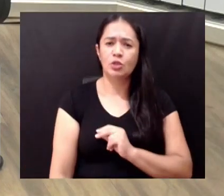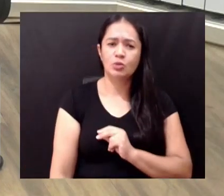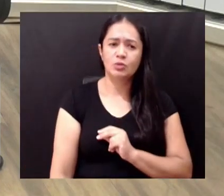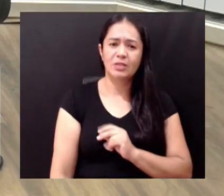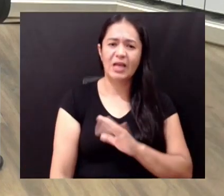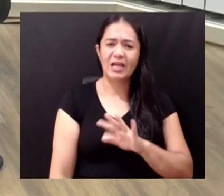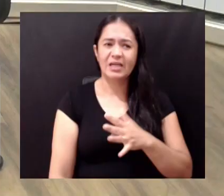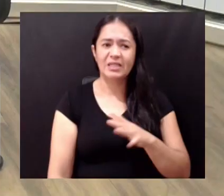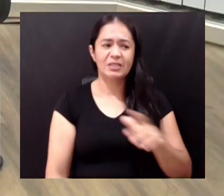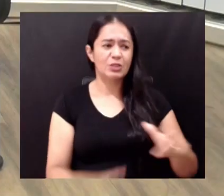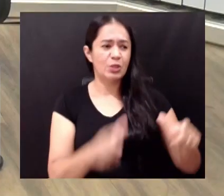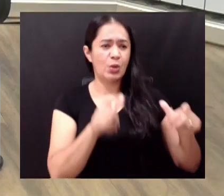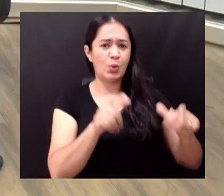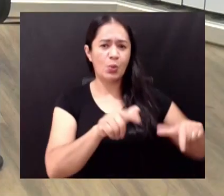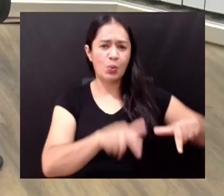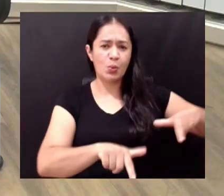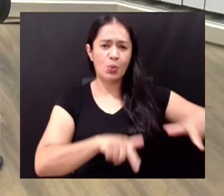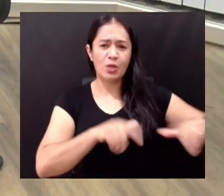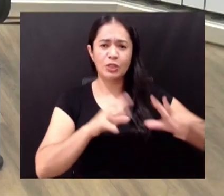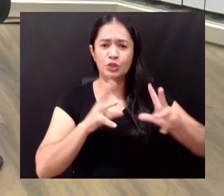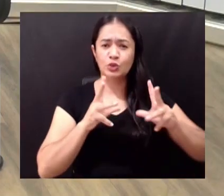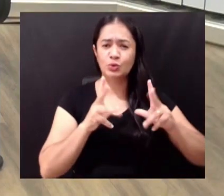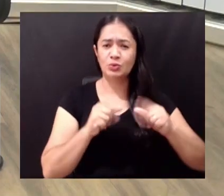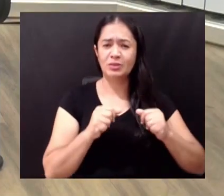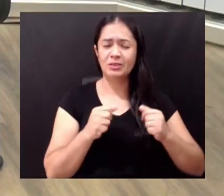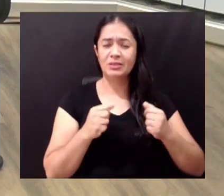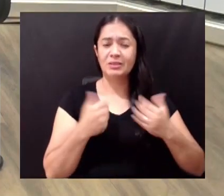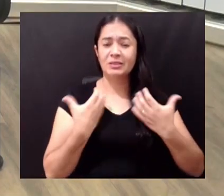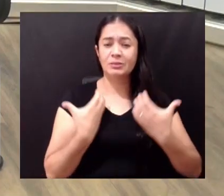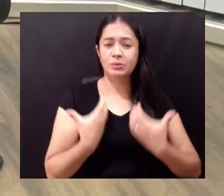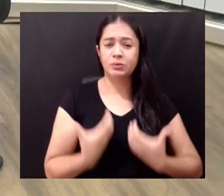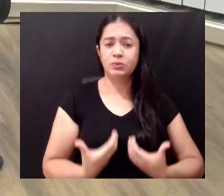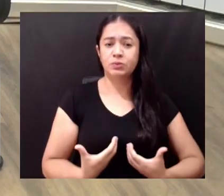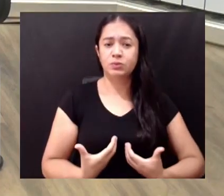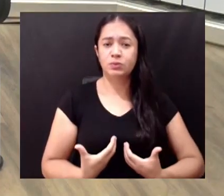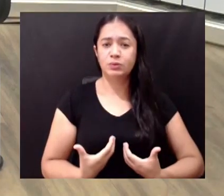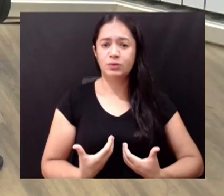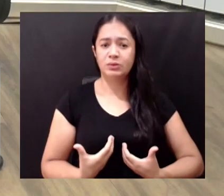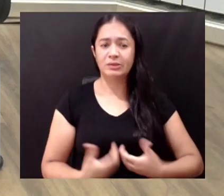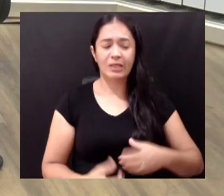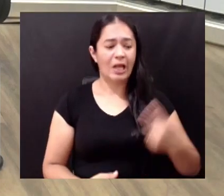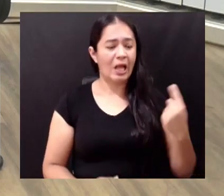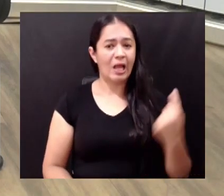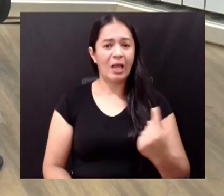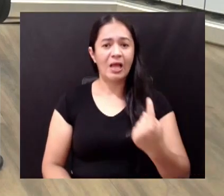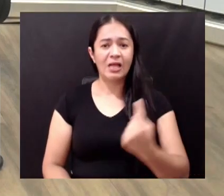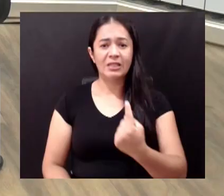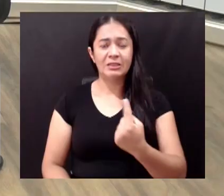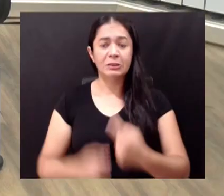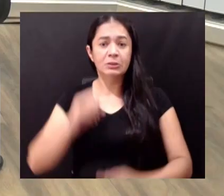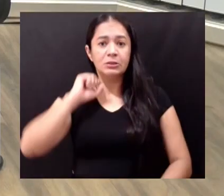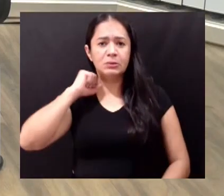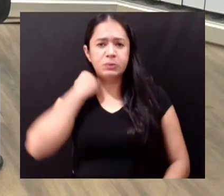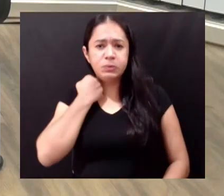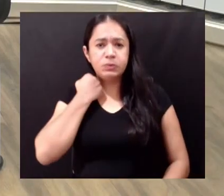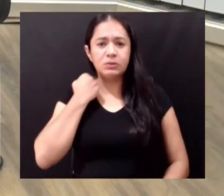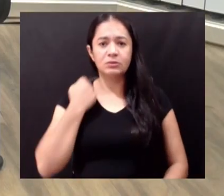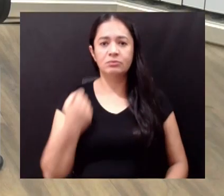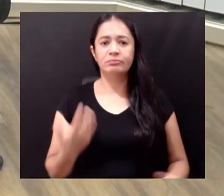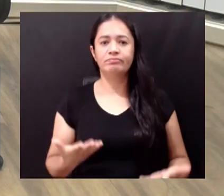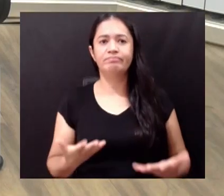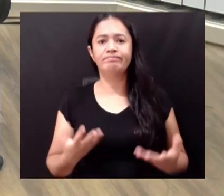está todo mundo sobrecarregado, né, fica ali cada um com o seu estresse, isso acaba gerando